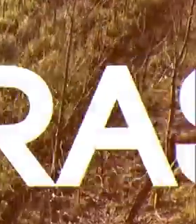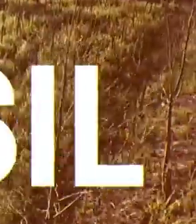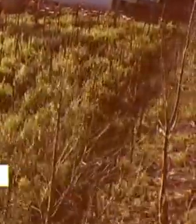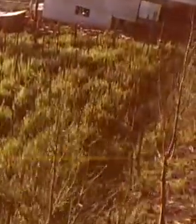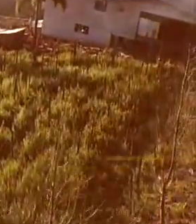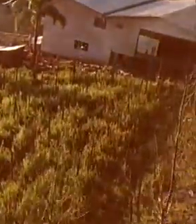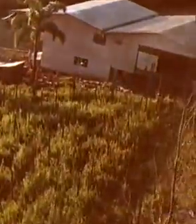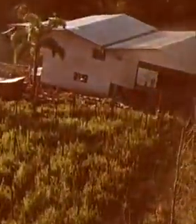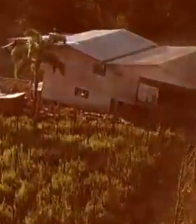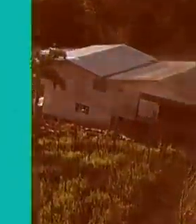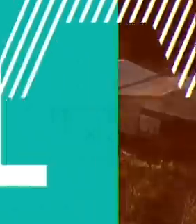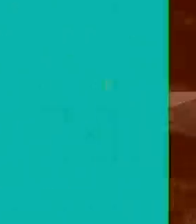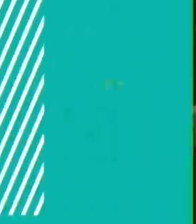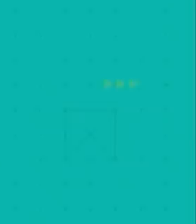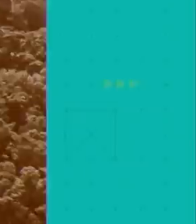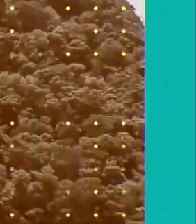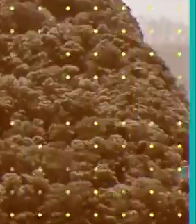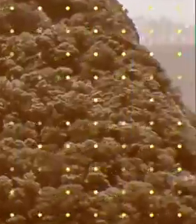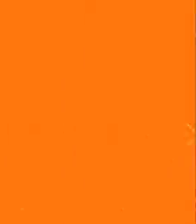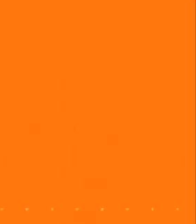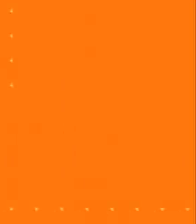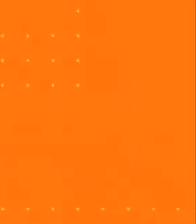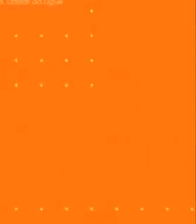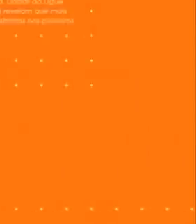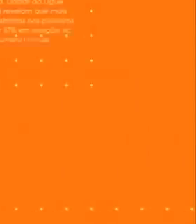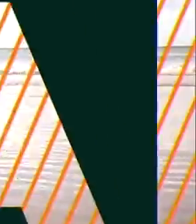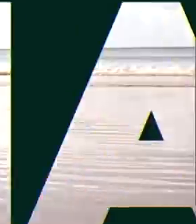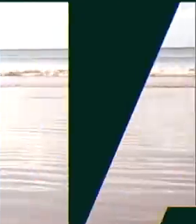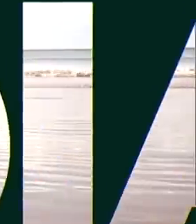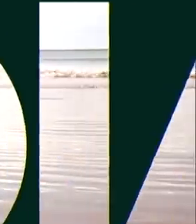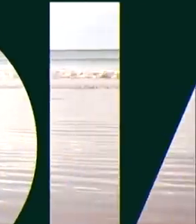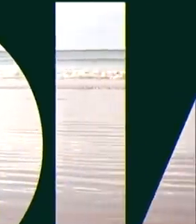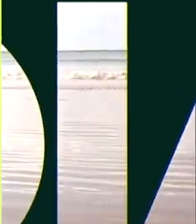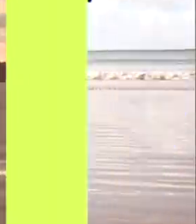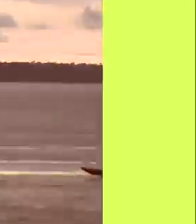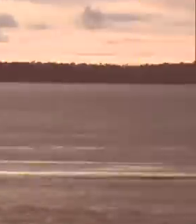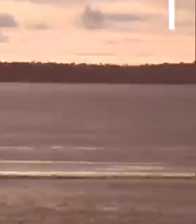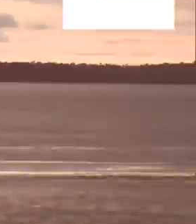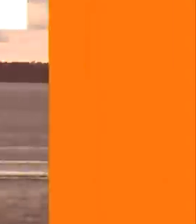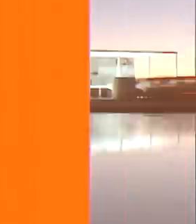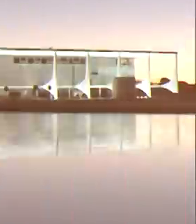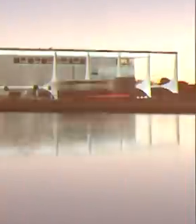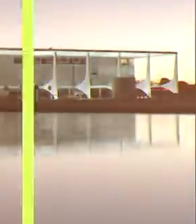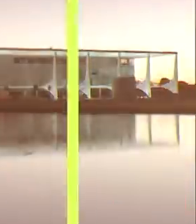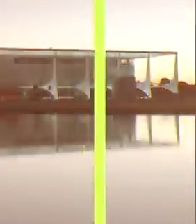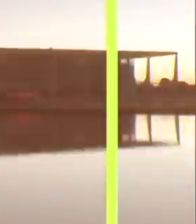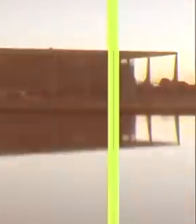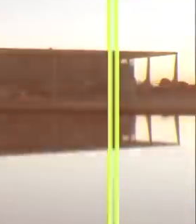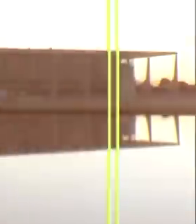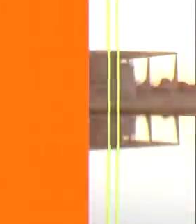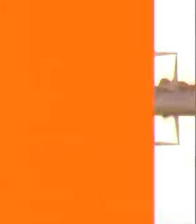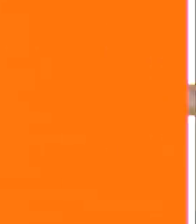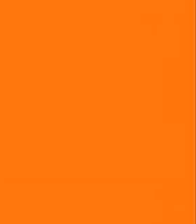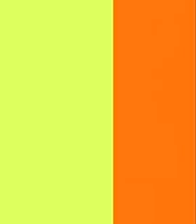e E aí E aí